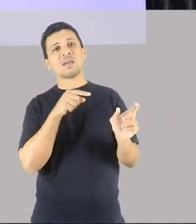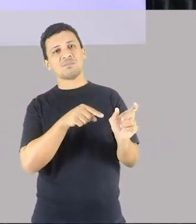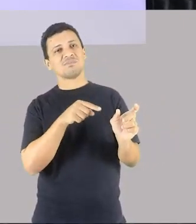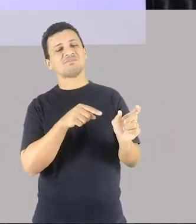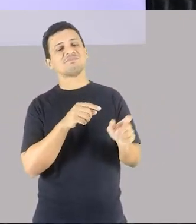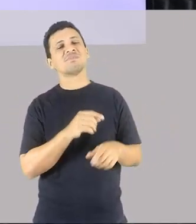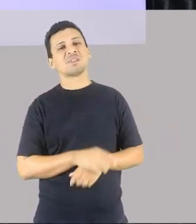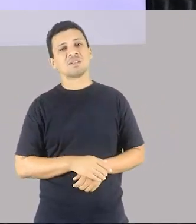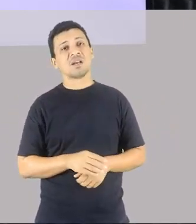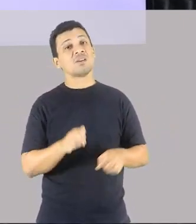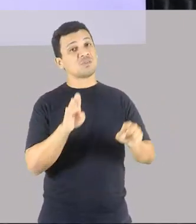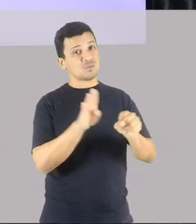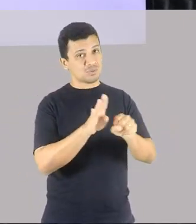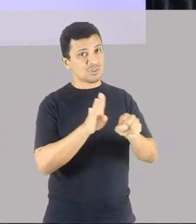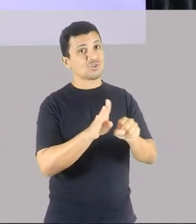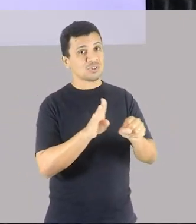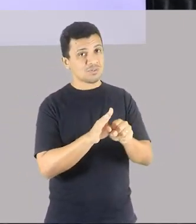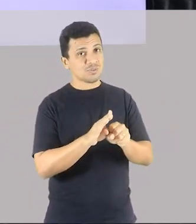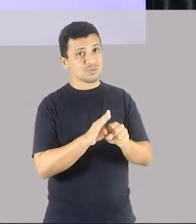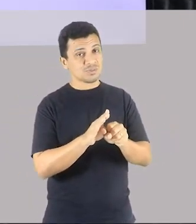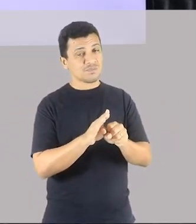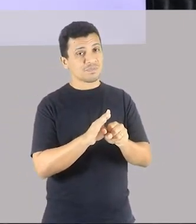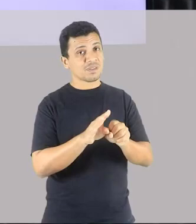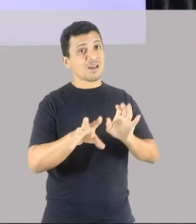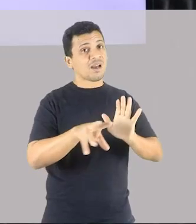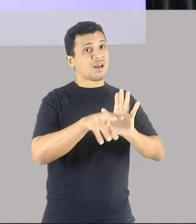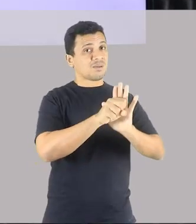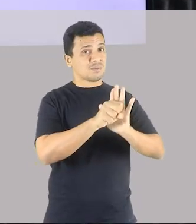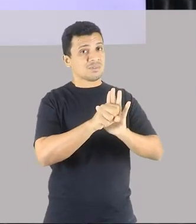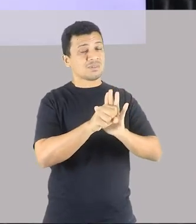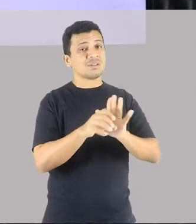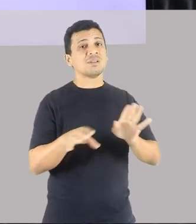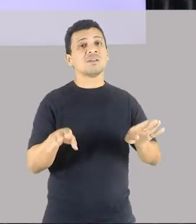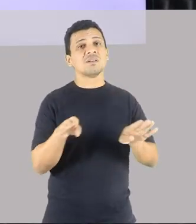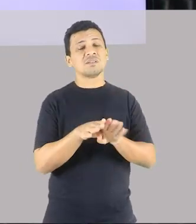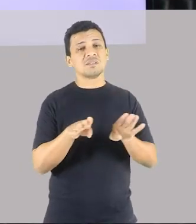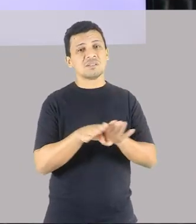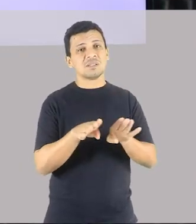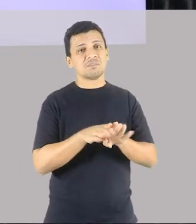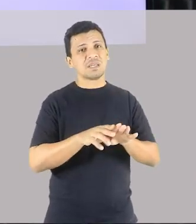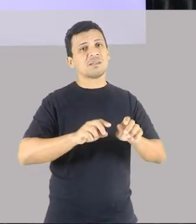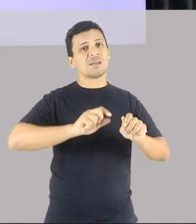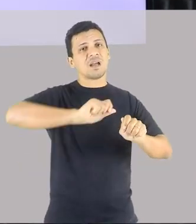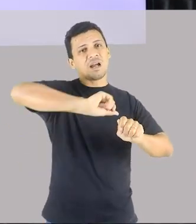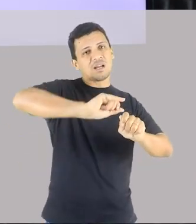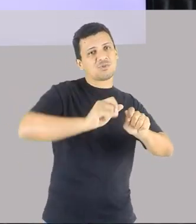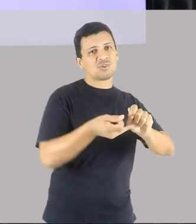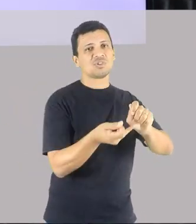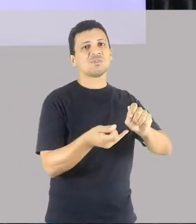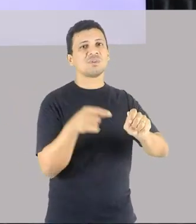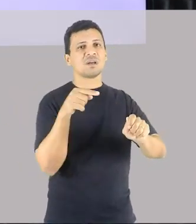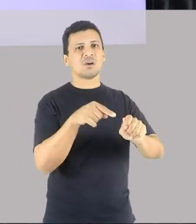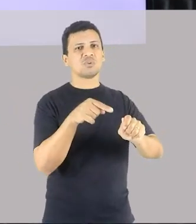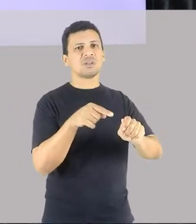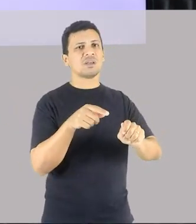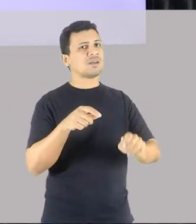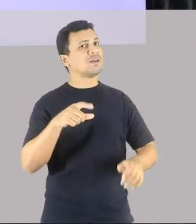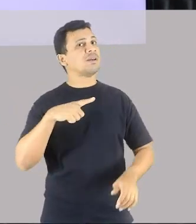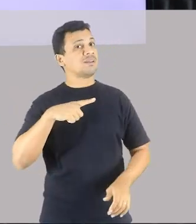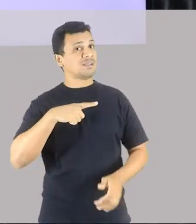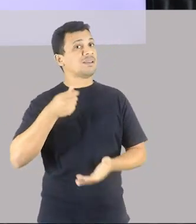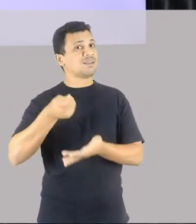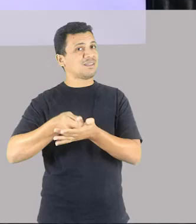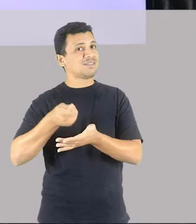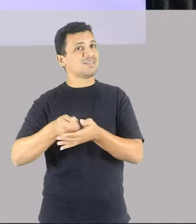advérbio. Normalmente são substantivos abstratos, não se esqueçam, e adjetivos. Termos que exigem, né,